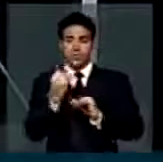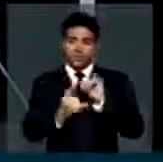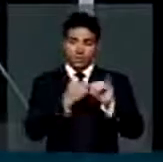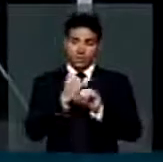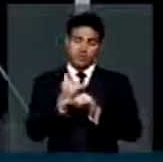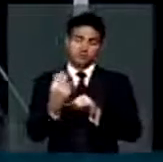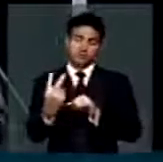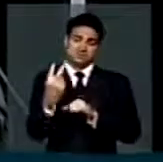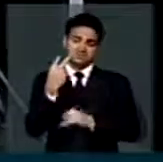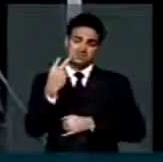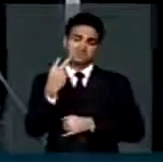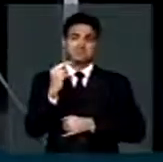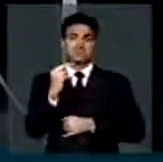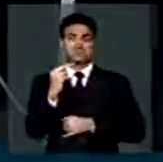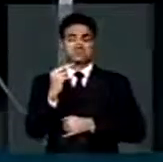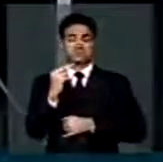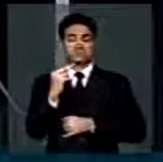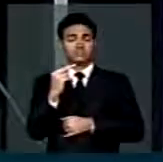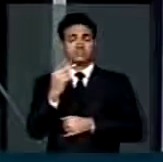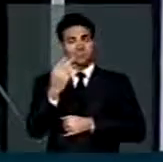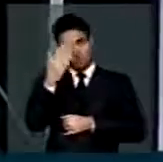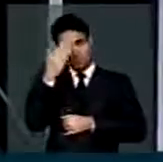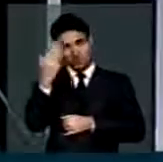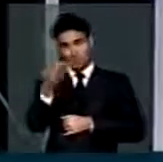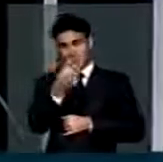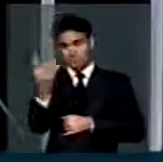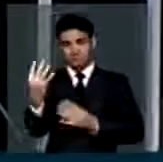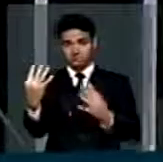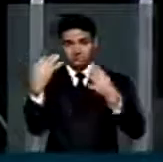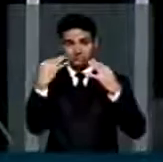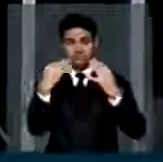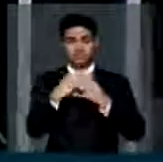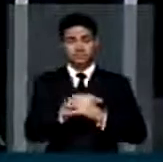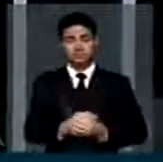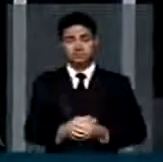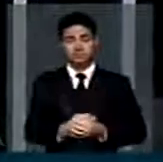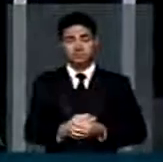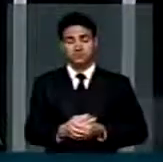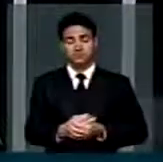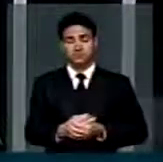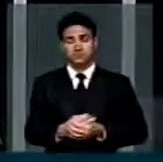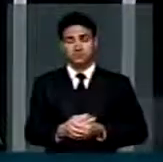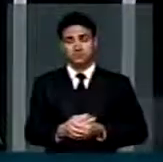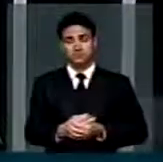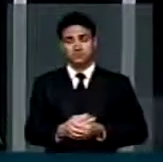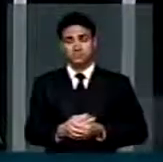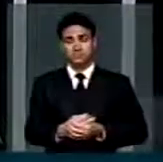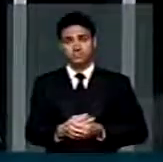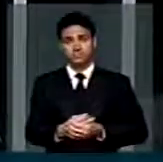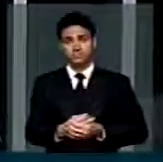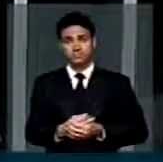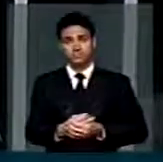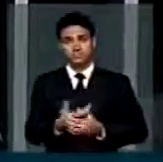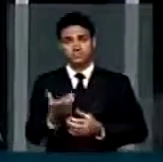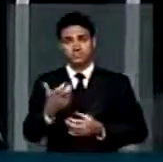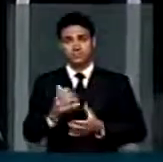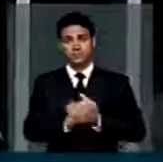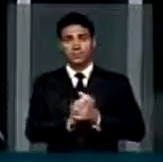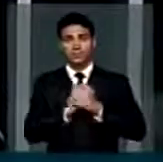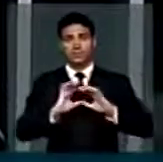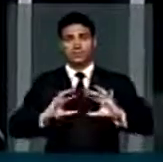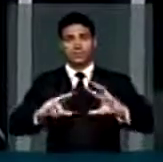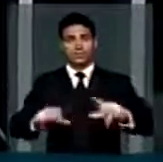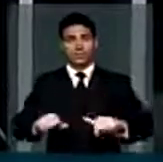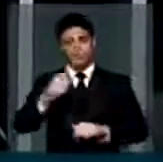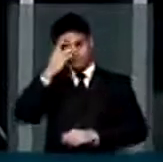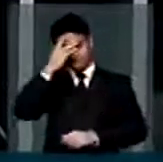internet e que nos prestigiam. Quero cumprimentar todos os maranhenses que